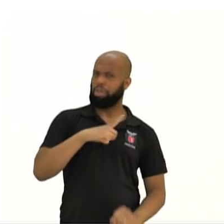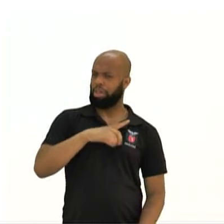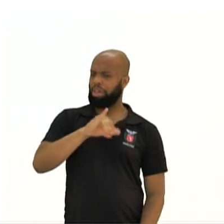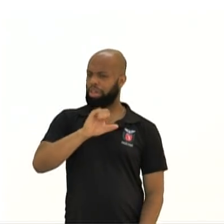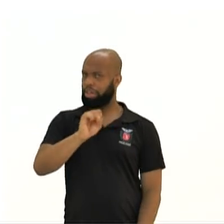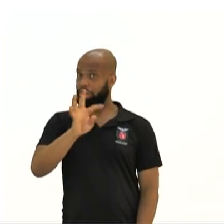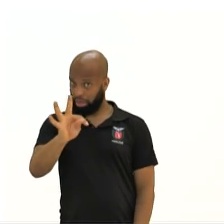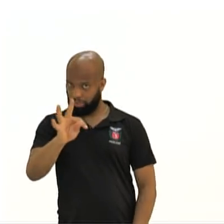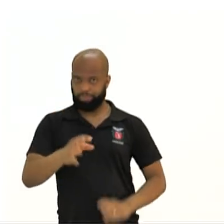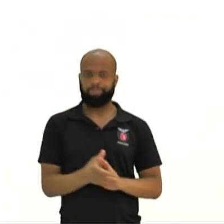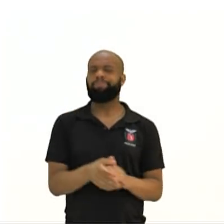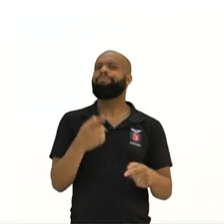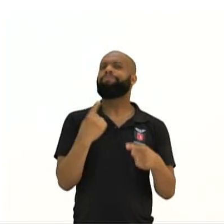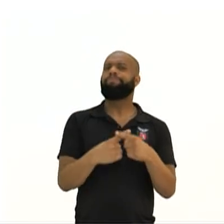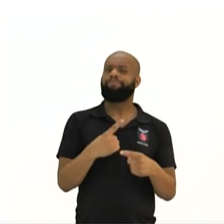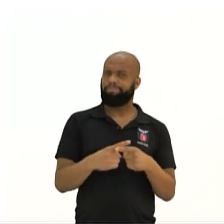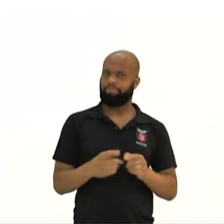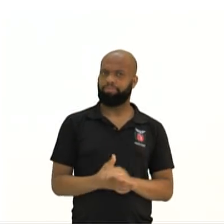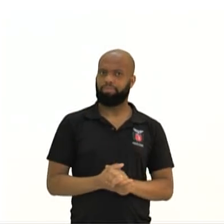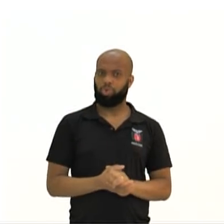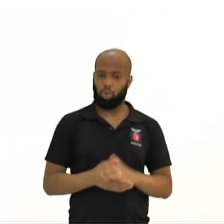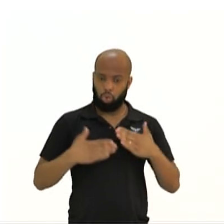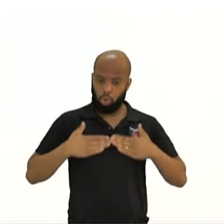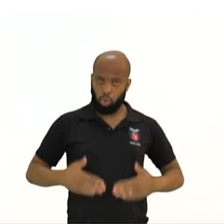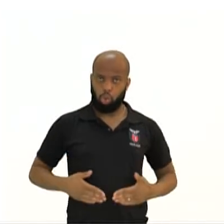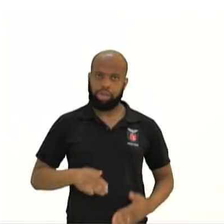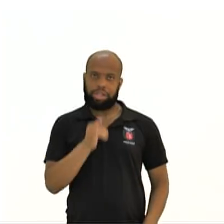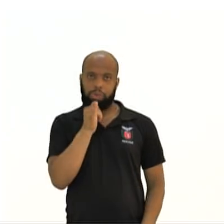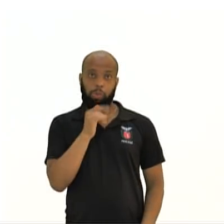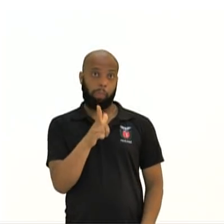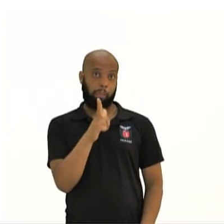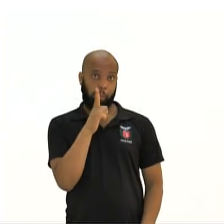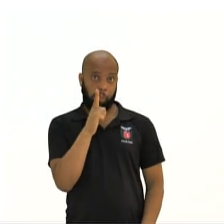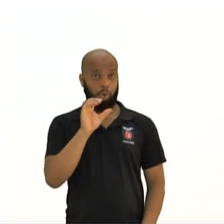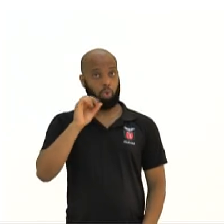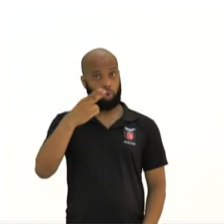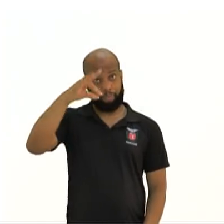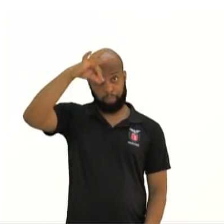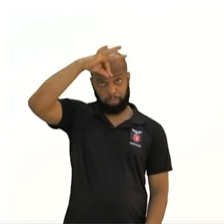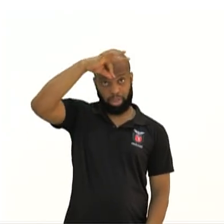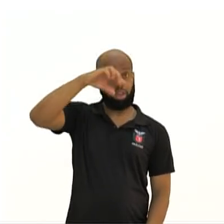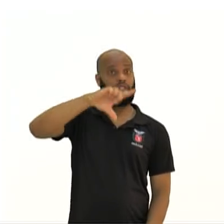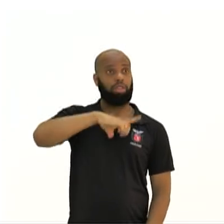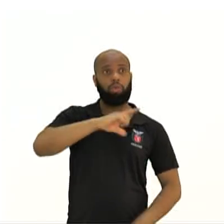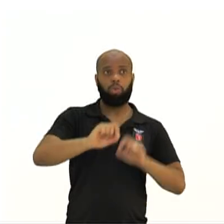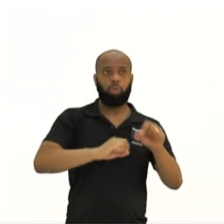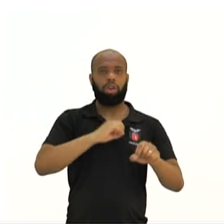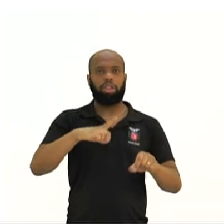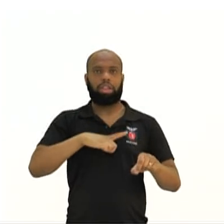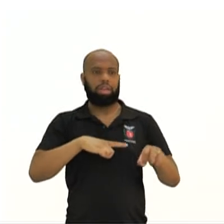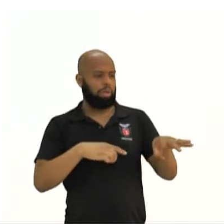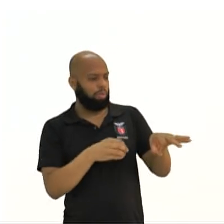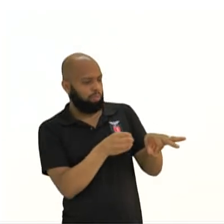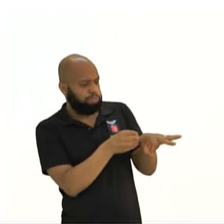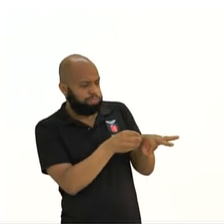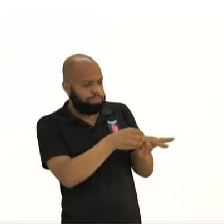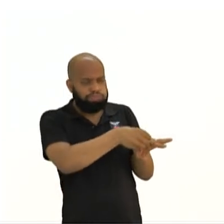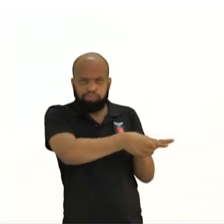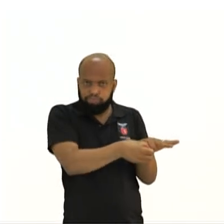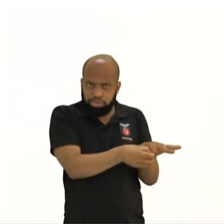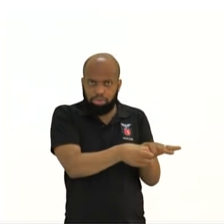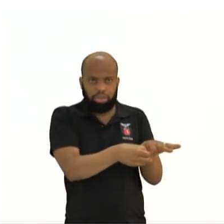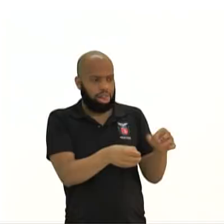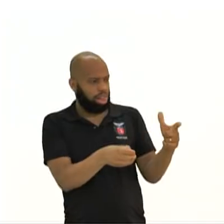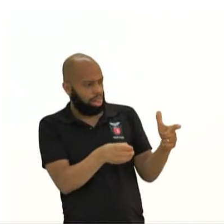IST. Isso porque nela, nos seus órgãos genitais, né, geralmente vão aparecer lesões, pequenas